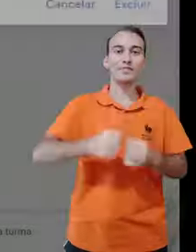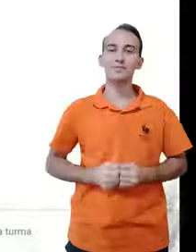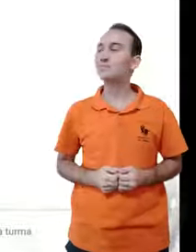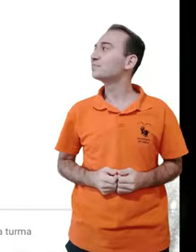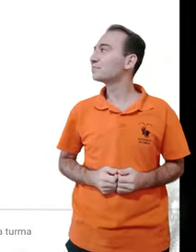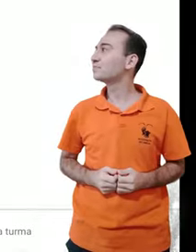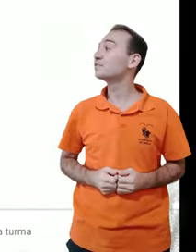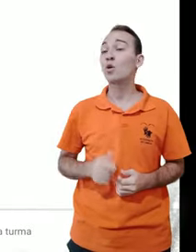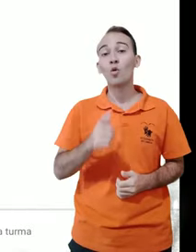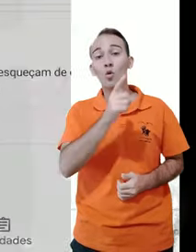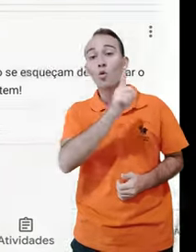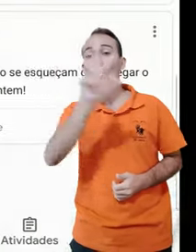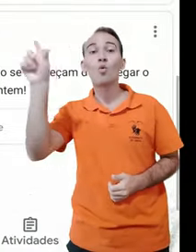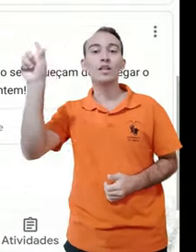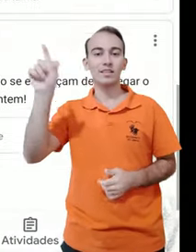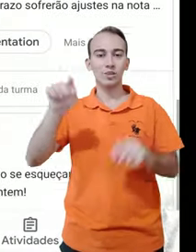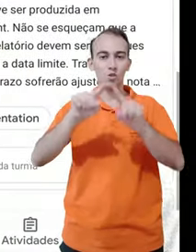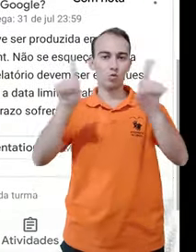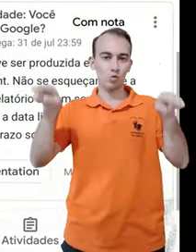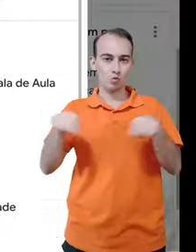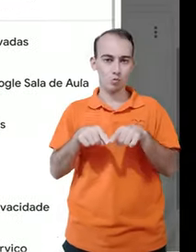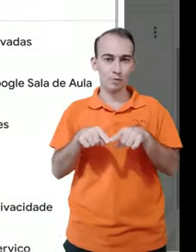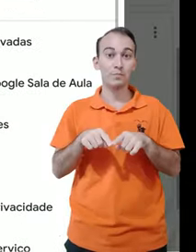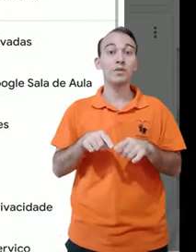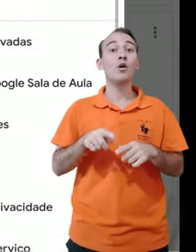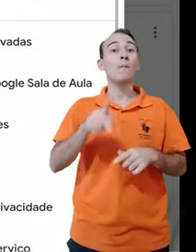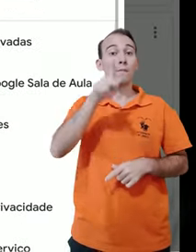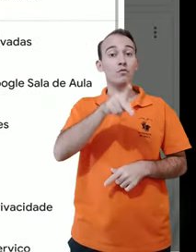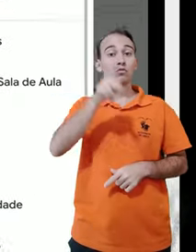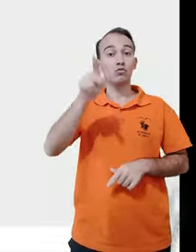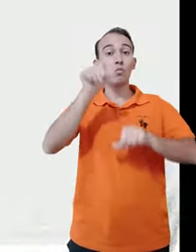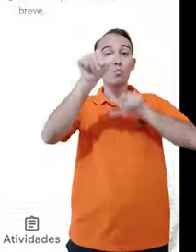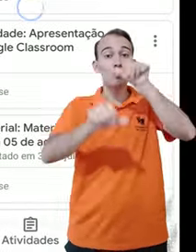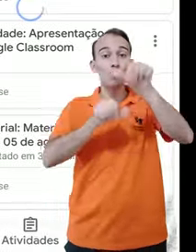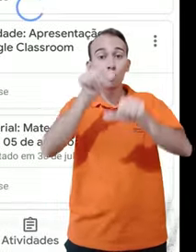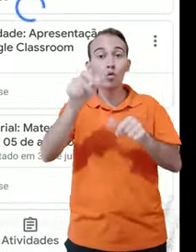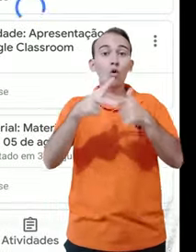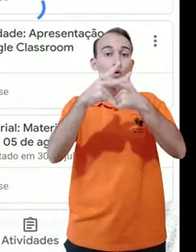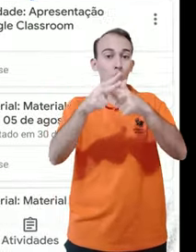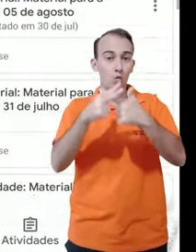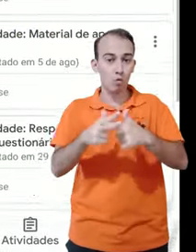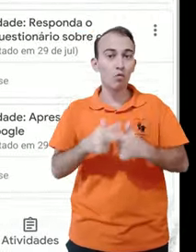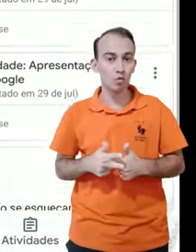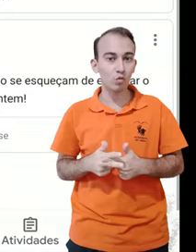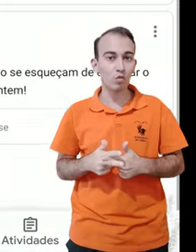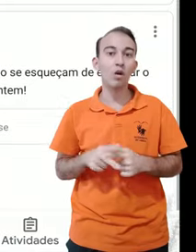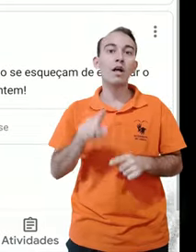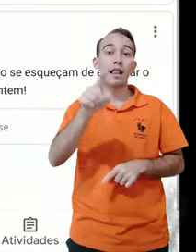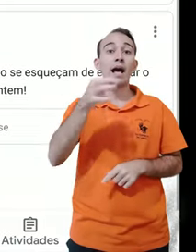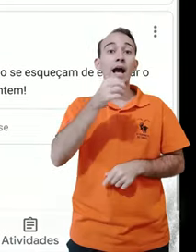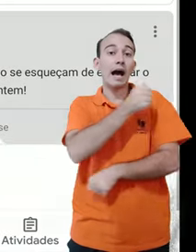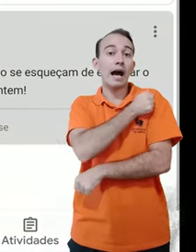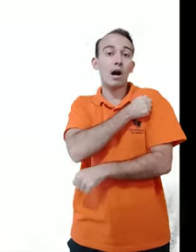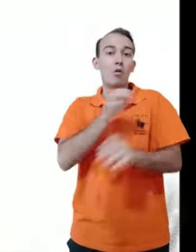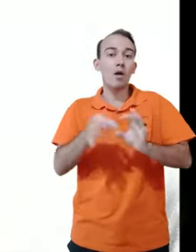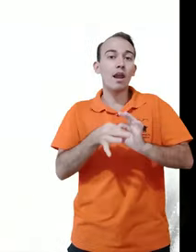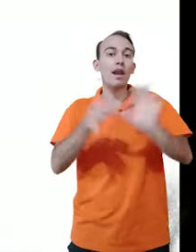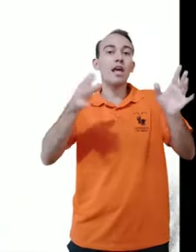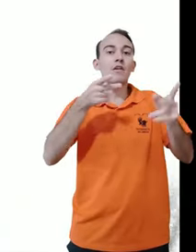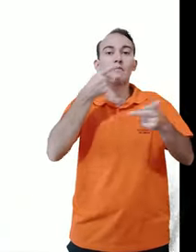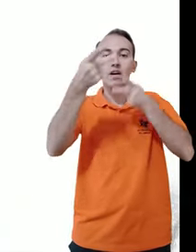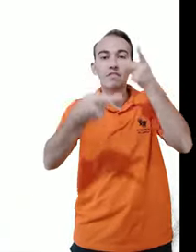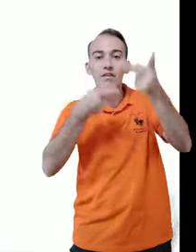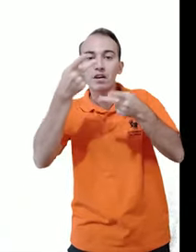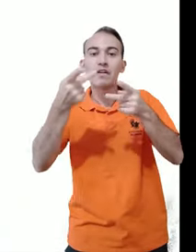e já nessa turma os alunos podem apenas visualizar as postagens do professor Lembrando que essa é uma configuração do